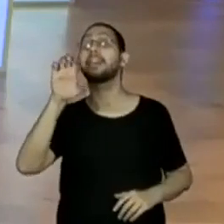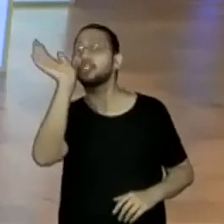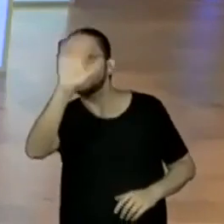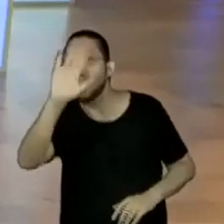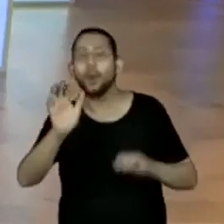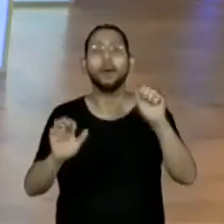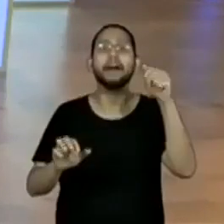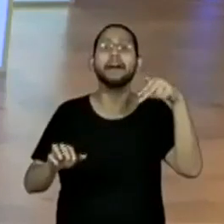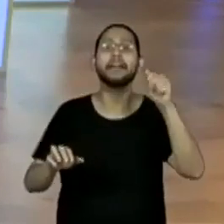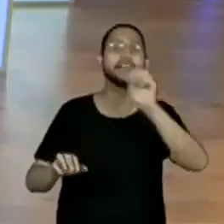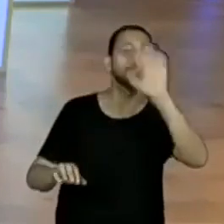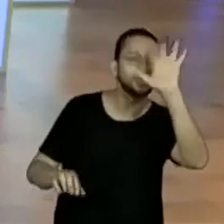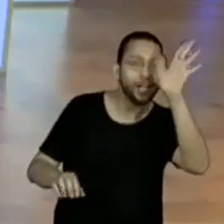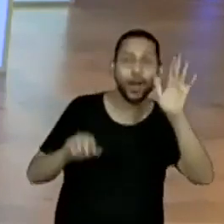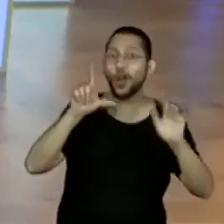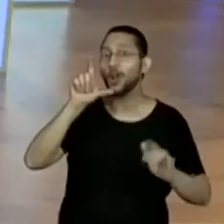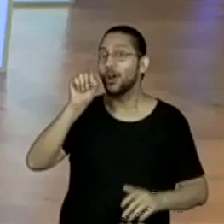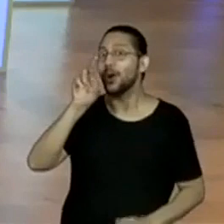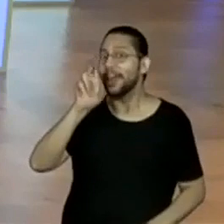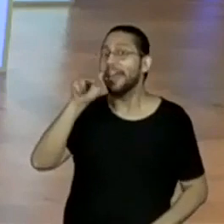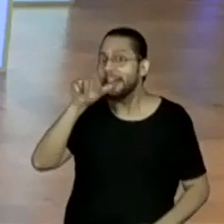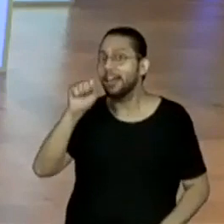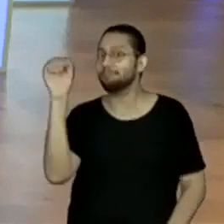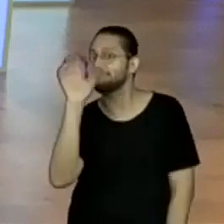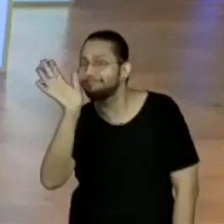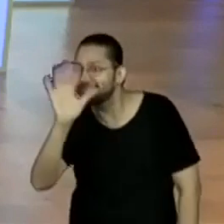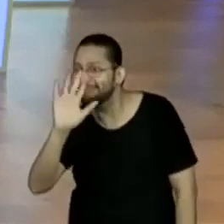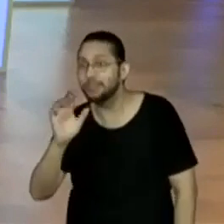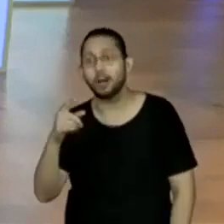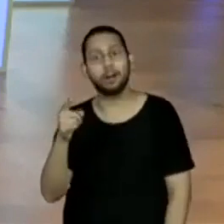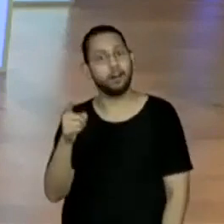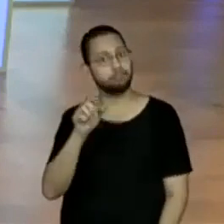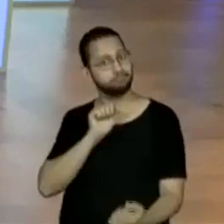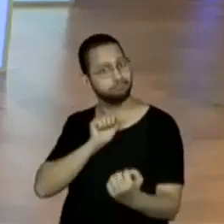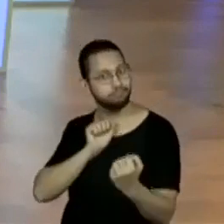Ana. Tchau, Gabriela. Tchau, Lorena. Lembre-se,